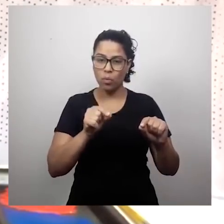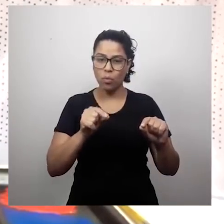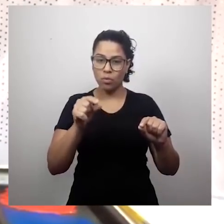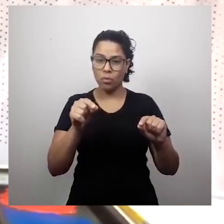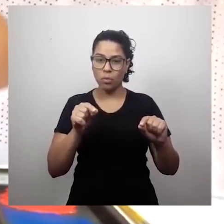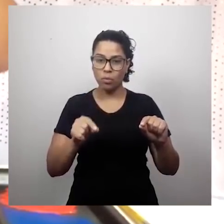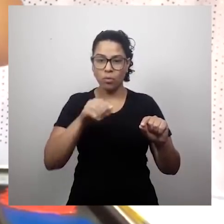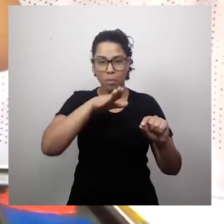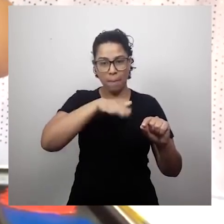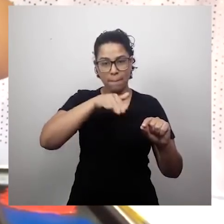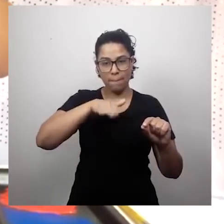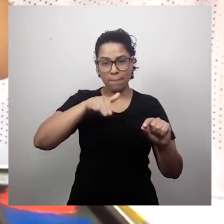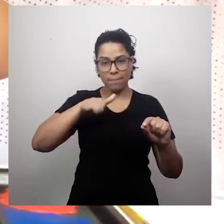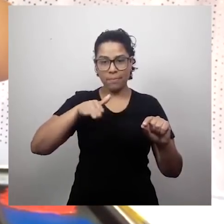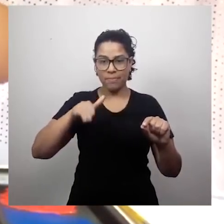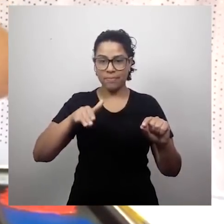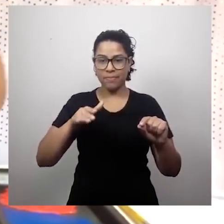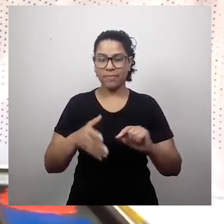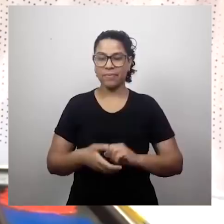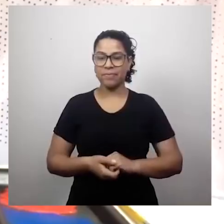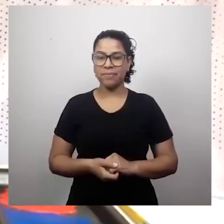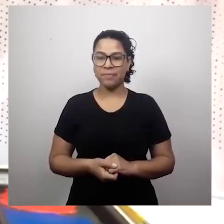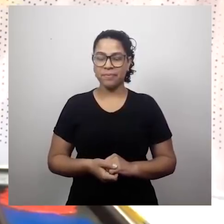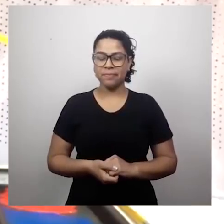no potinho.